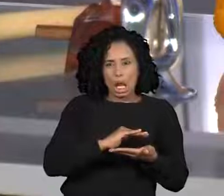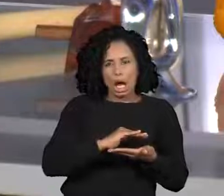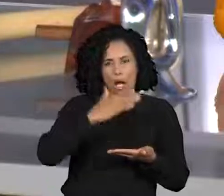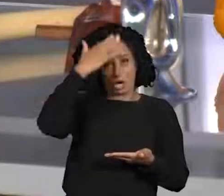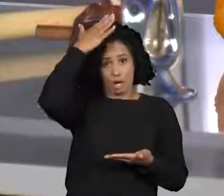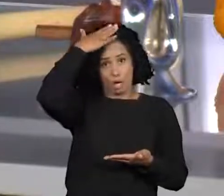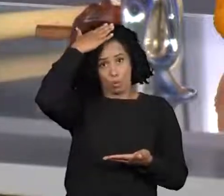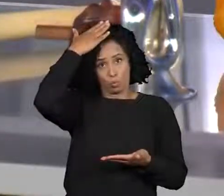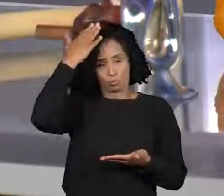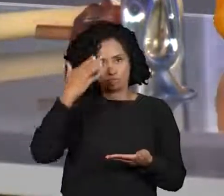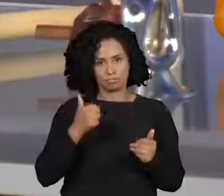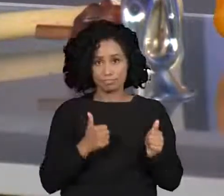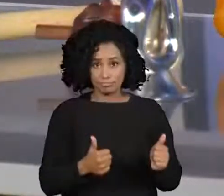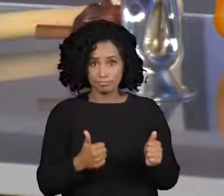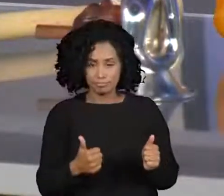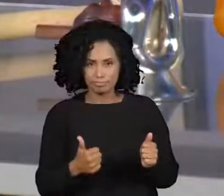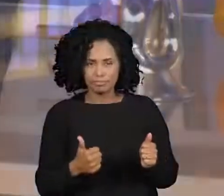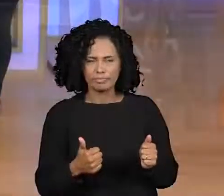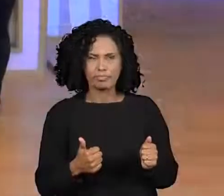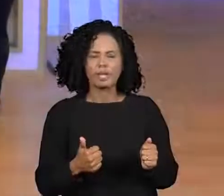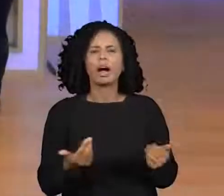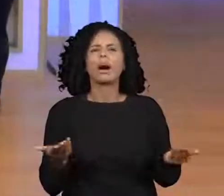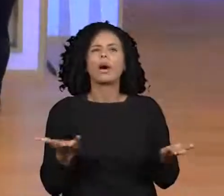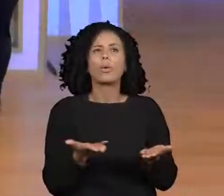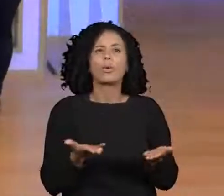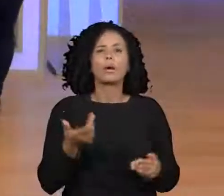agudo. O que nós temos mais aqui?